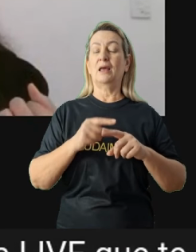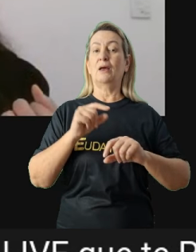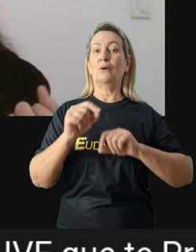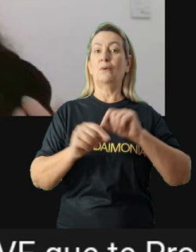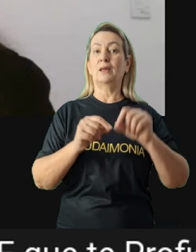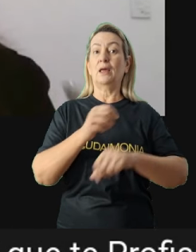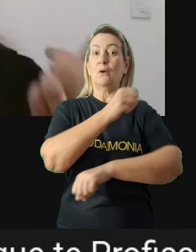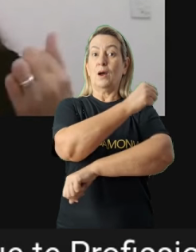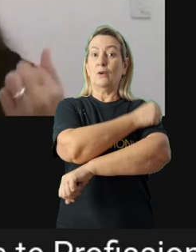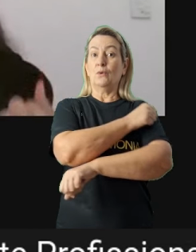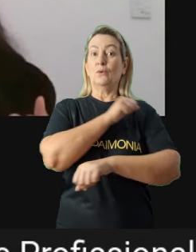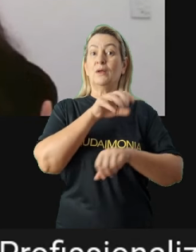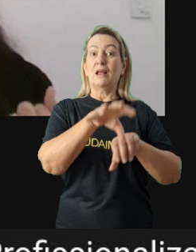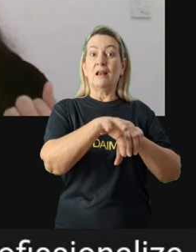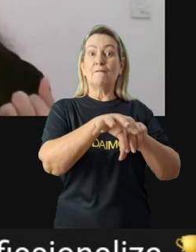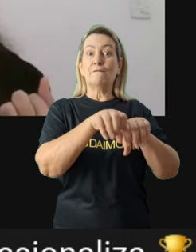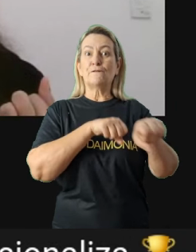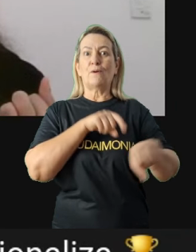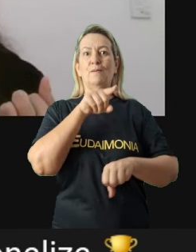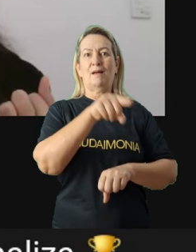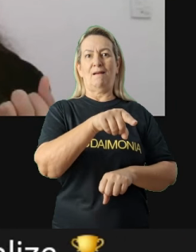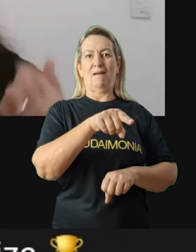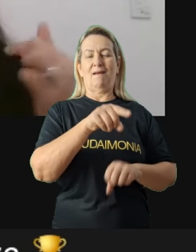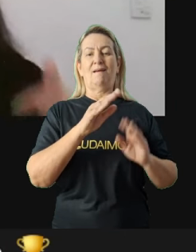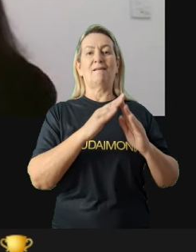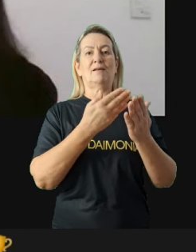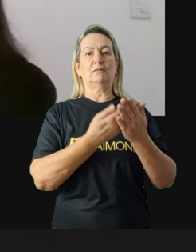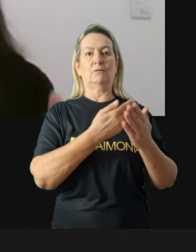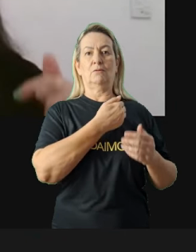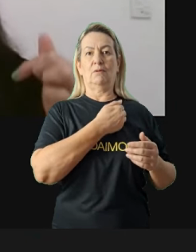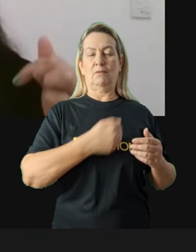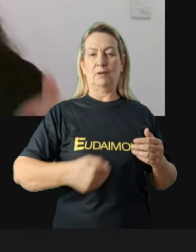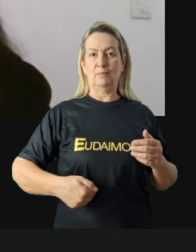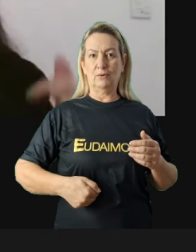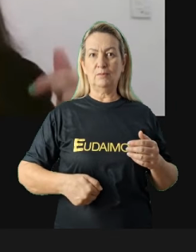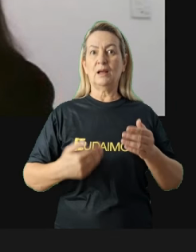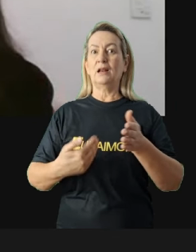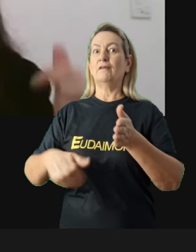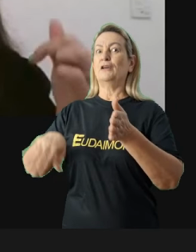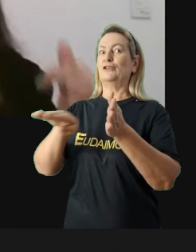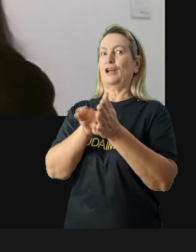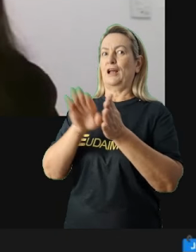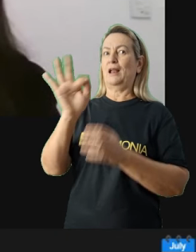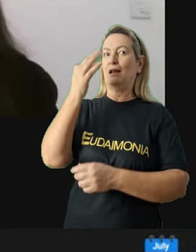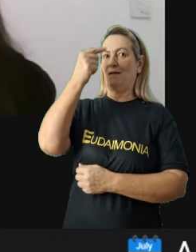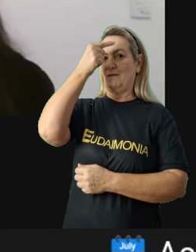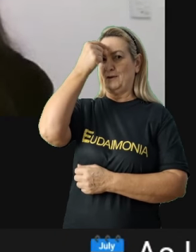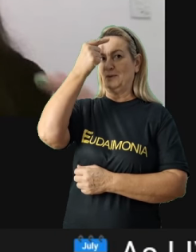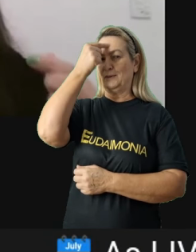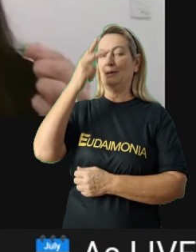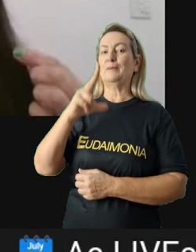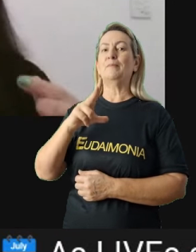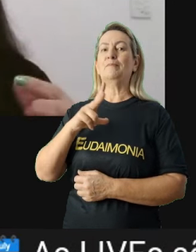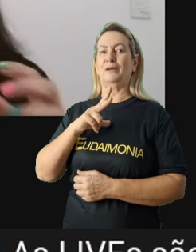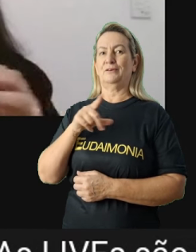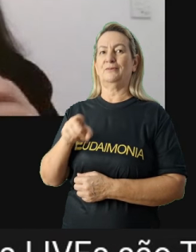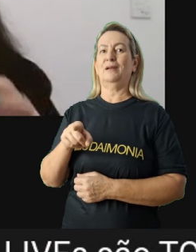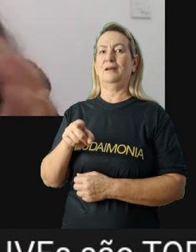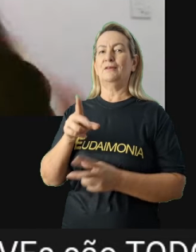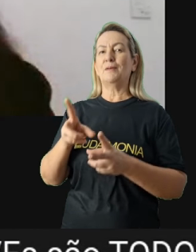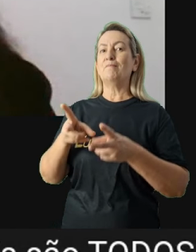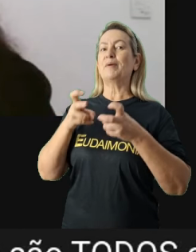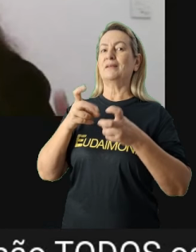instituição privada, eles chegam para nós. Uhum. O aluno do ensino público que passou pela pandemia, que passou por dificuldade, ele, dificilmente, não vou